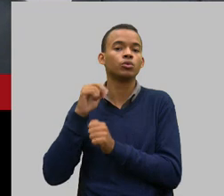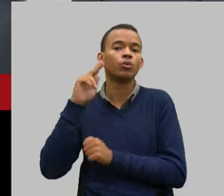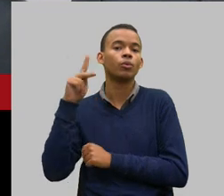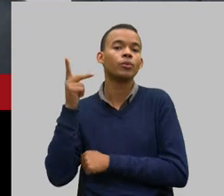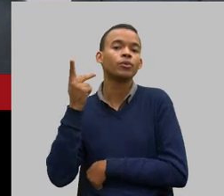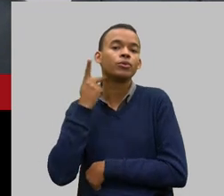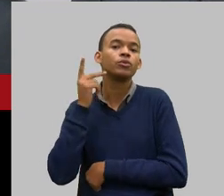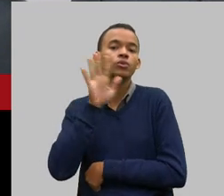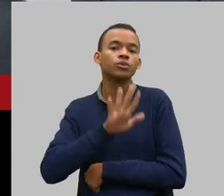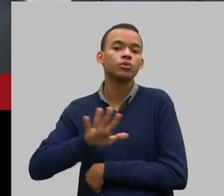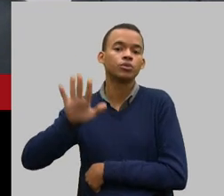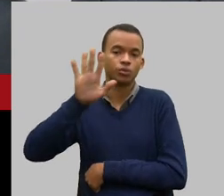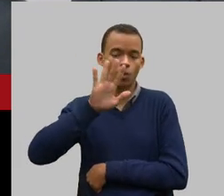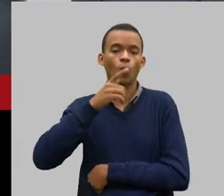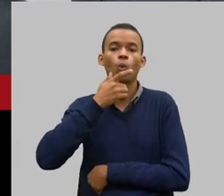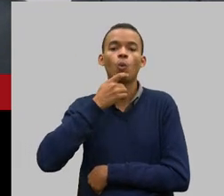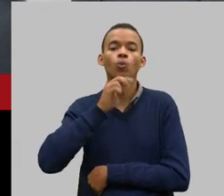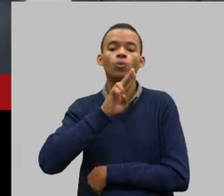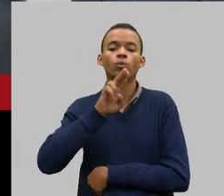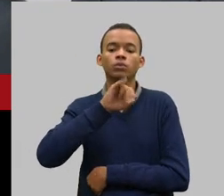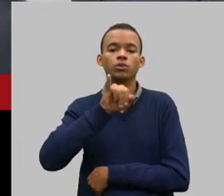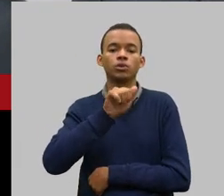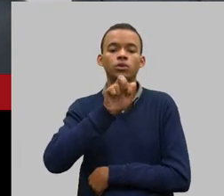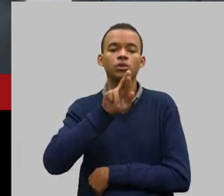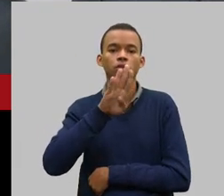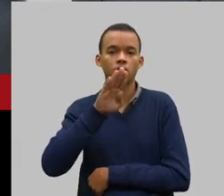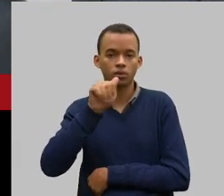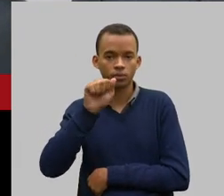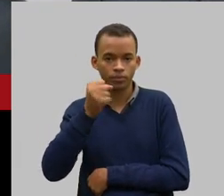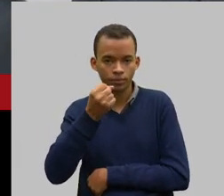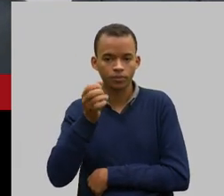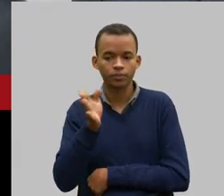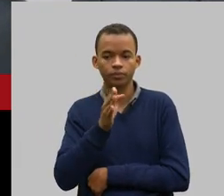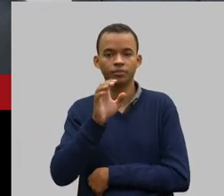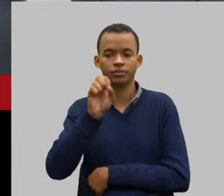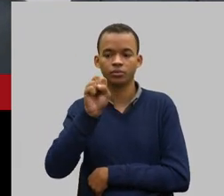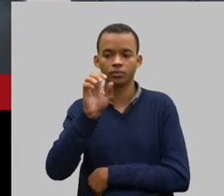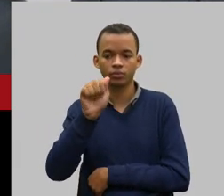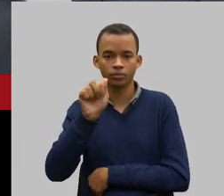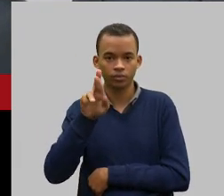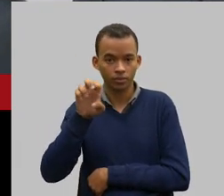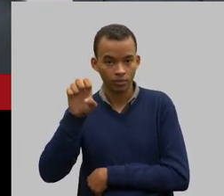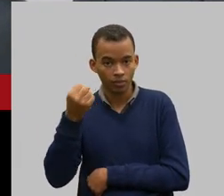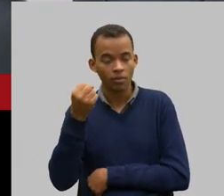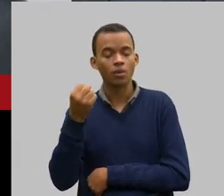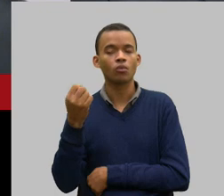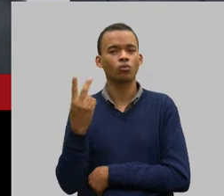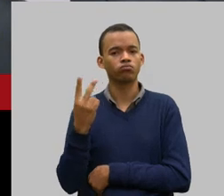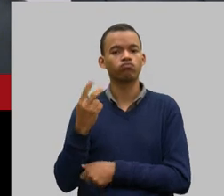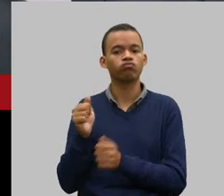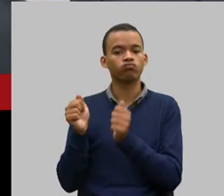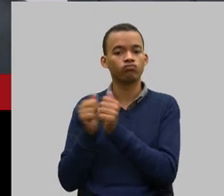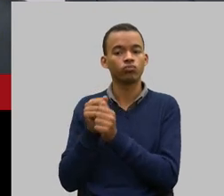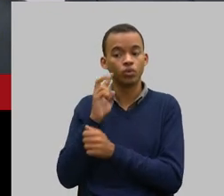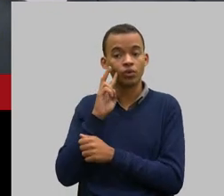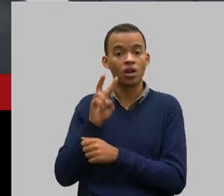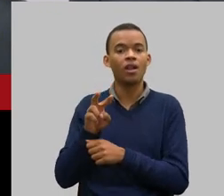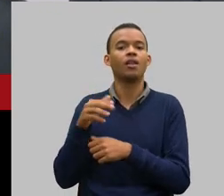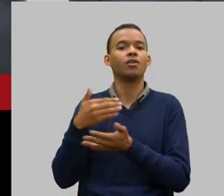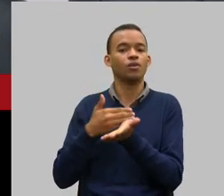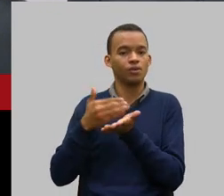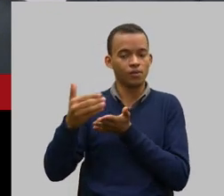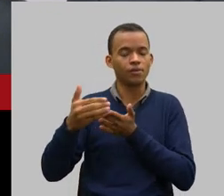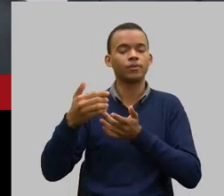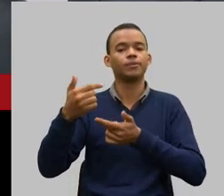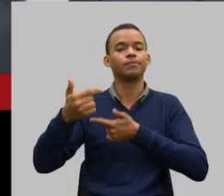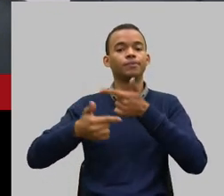Jarbas Soares e com o governo do estado e realmente deu início essa questão da